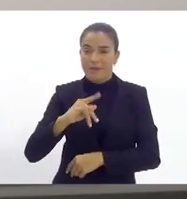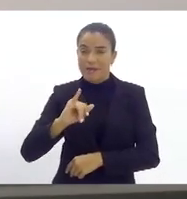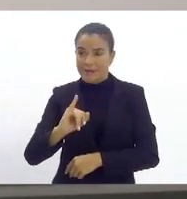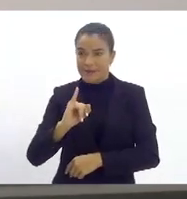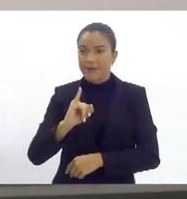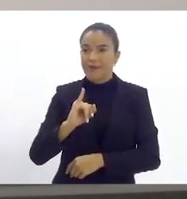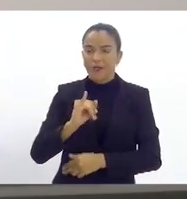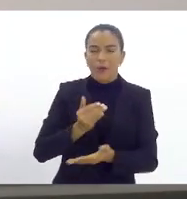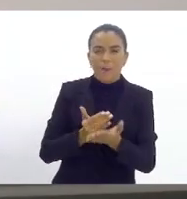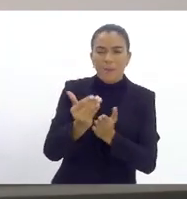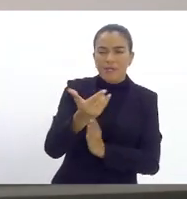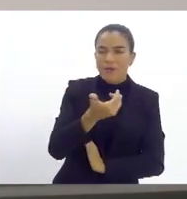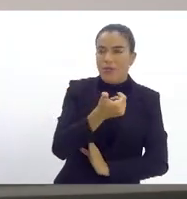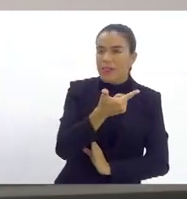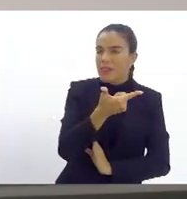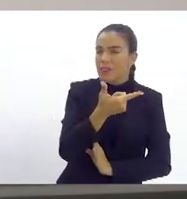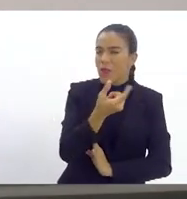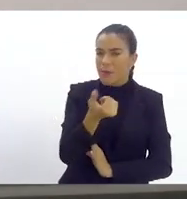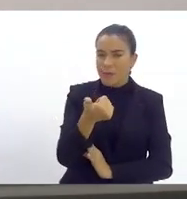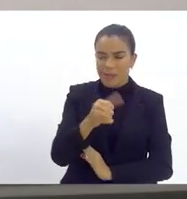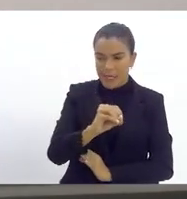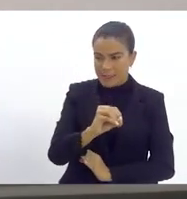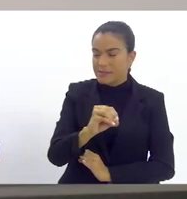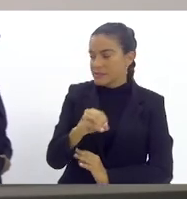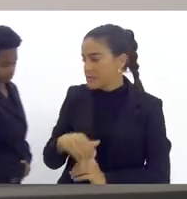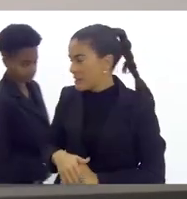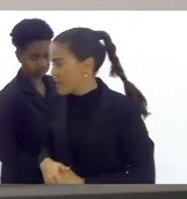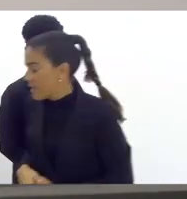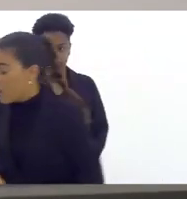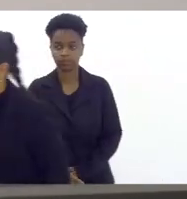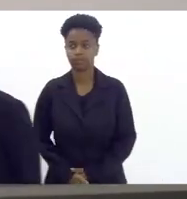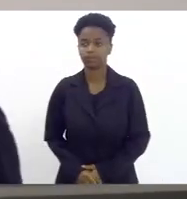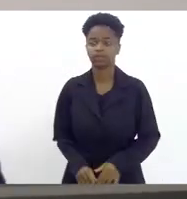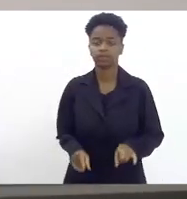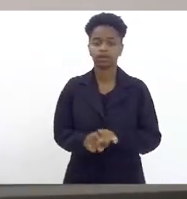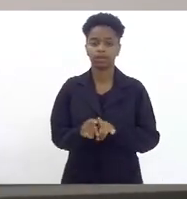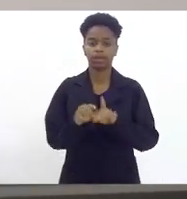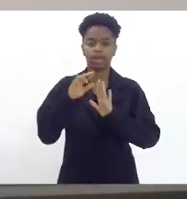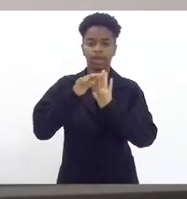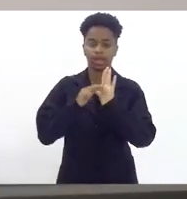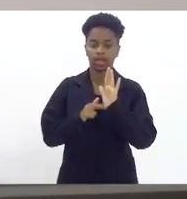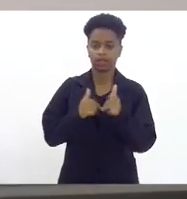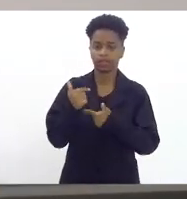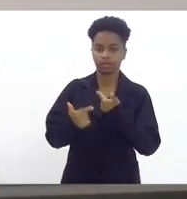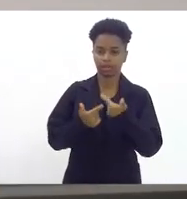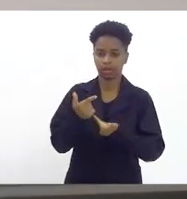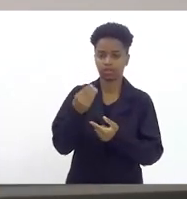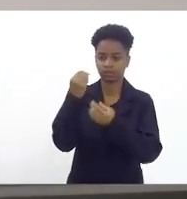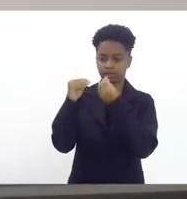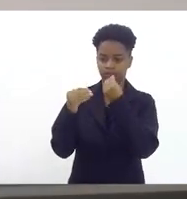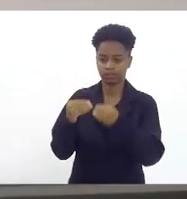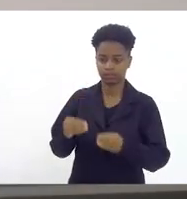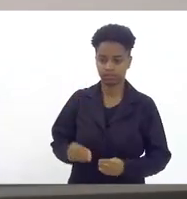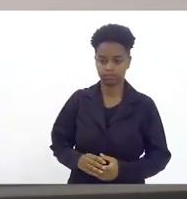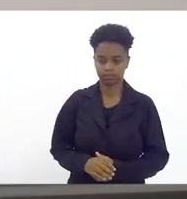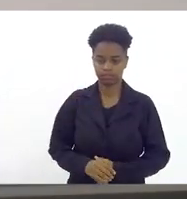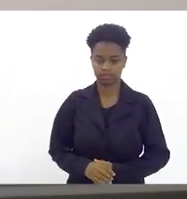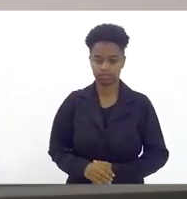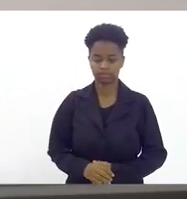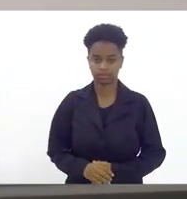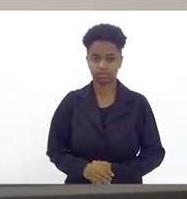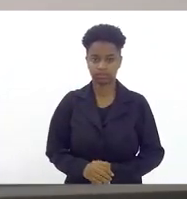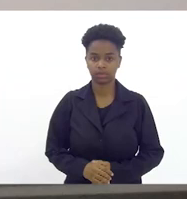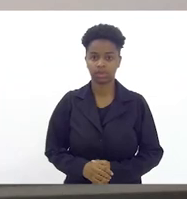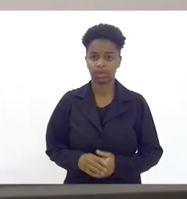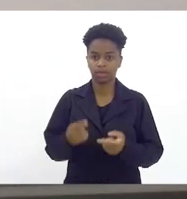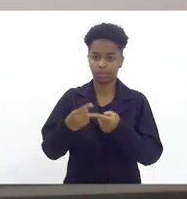de 2010 né e regularidades trabalhistas foram colocadas né a precarização